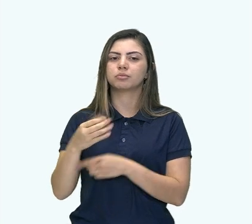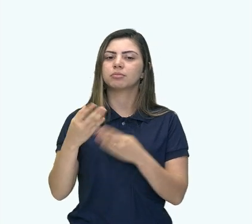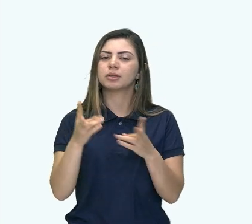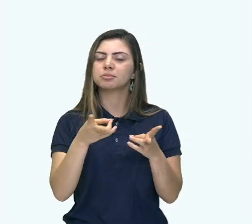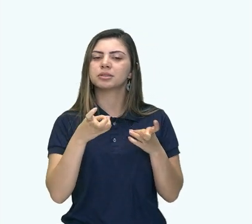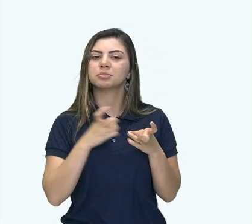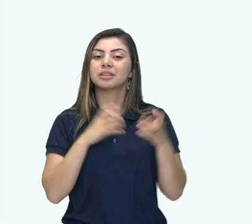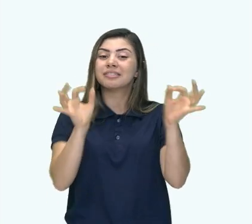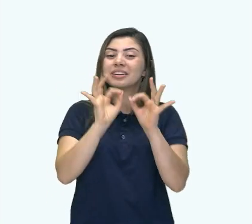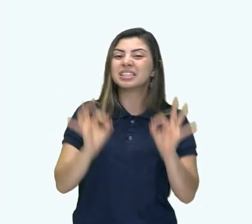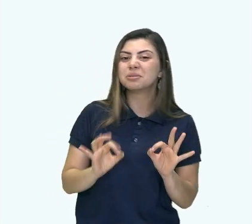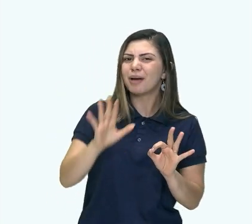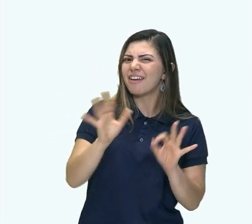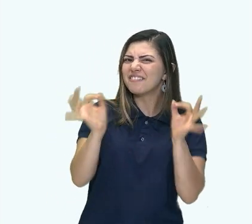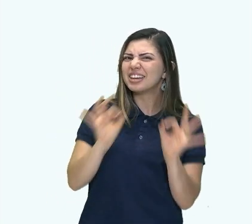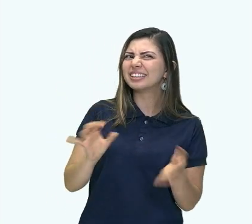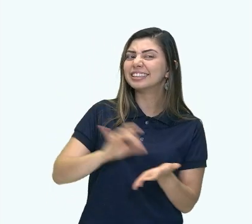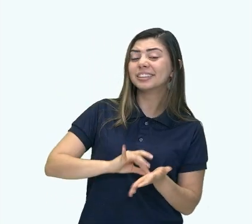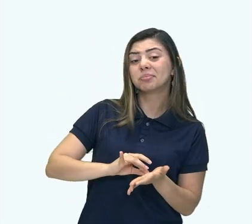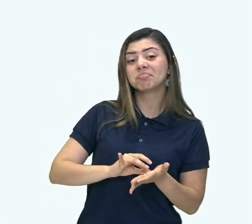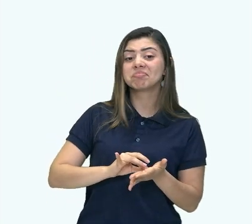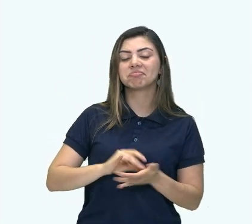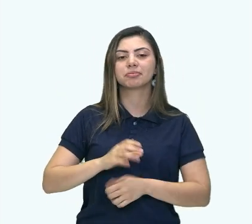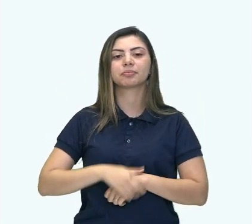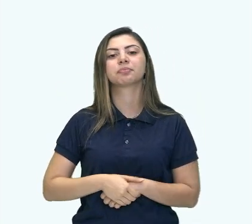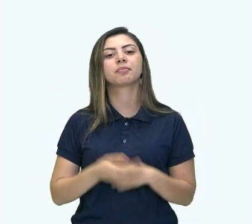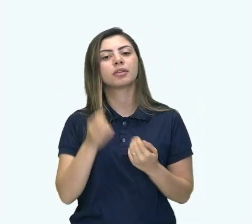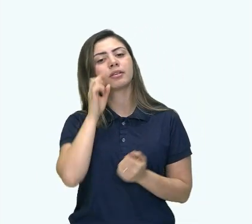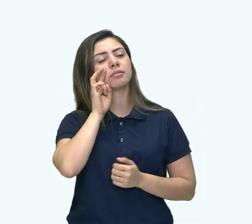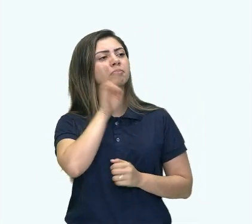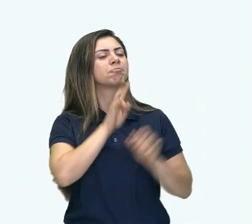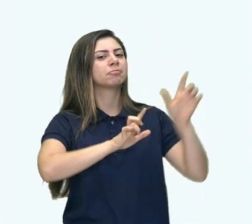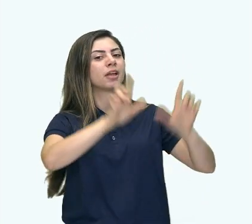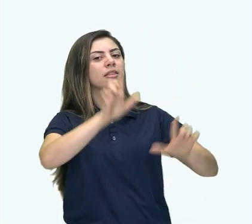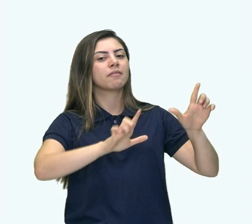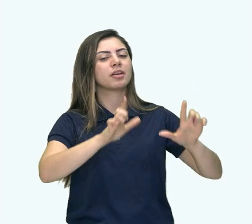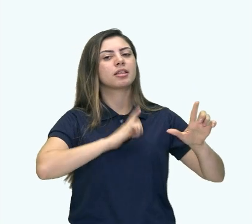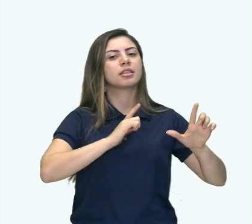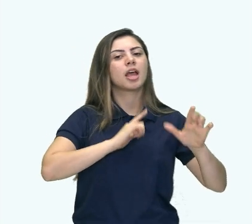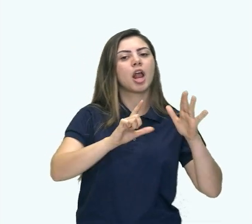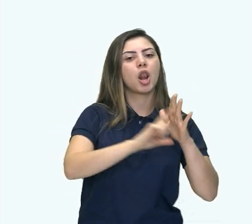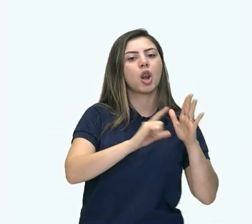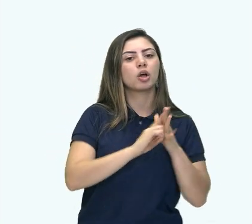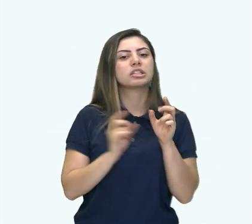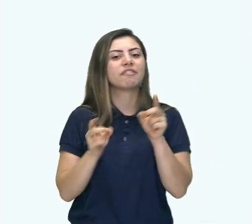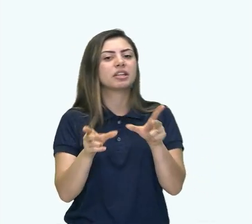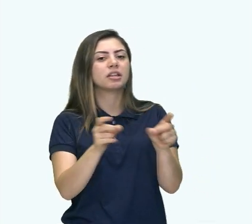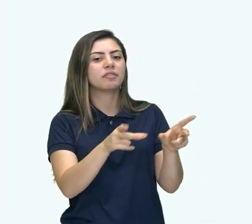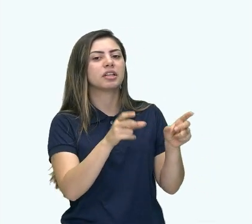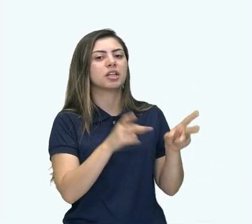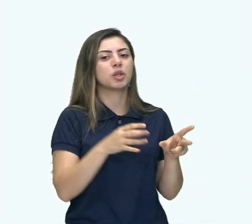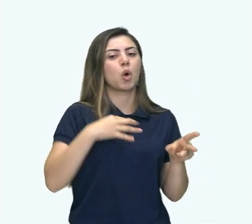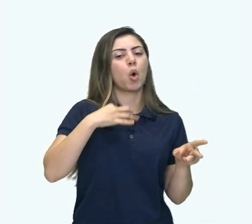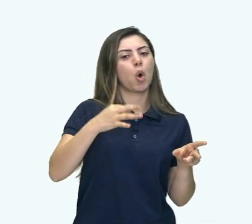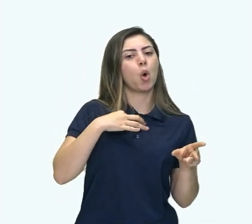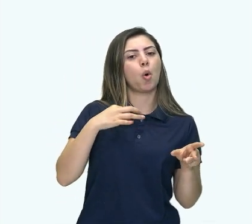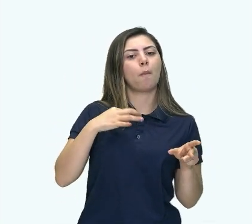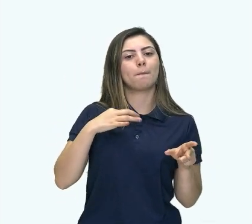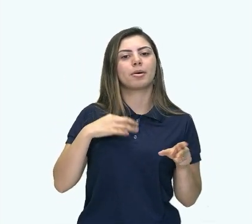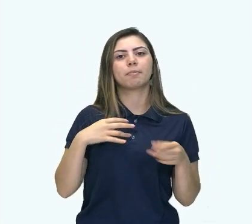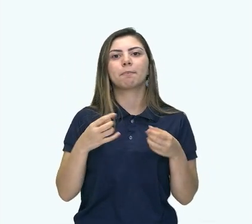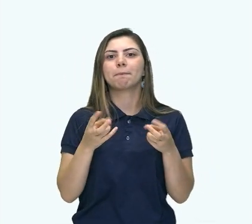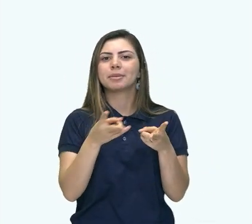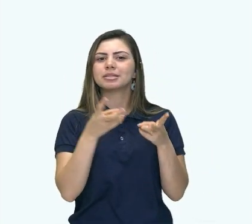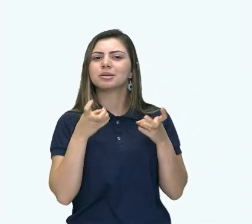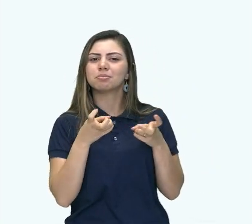muito feliz. Olha lá. Vi na televisão que as lojas bacanas estavam vendendo adoidado. Percebeu essa linguagem também